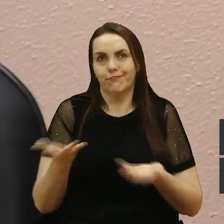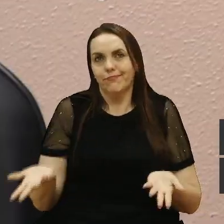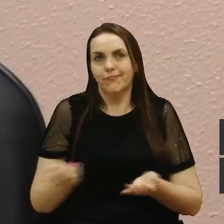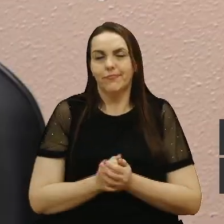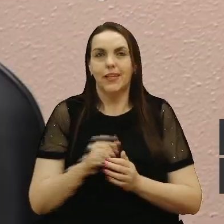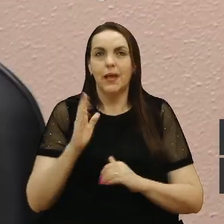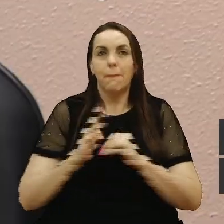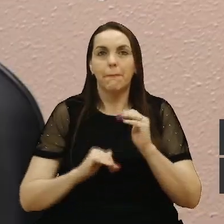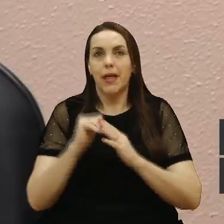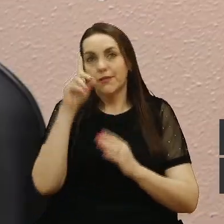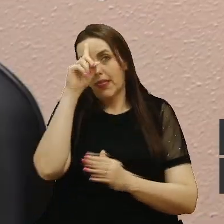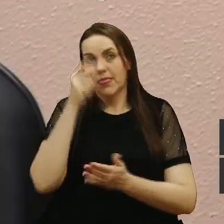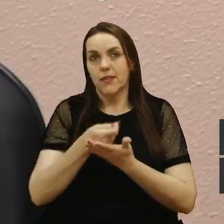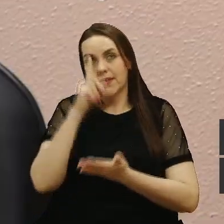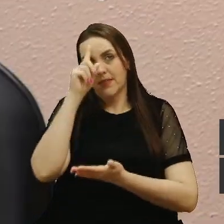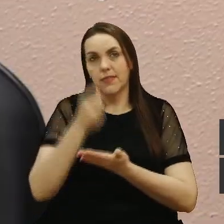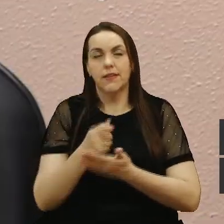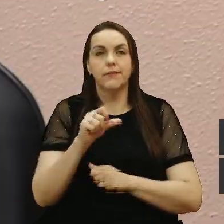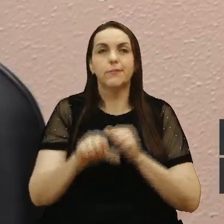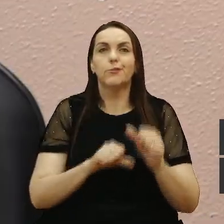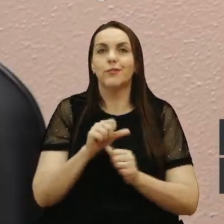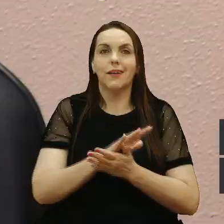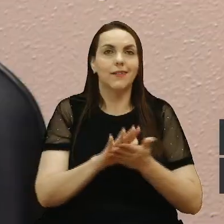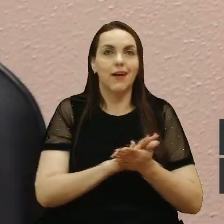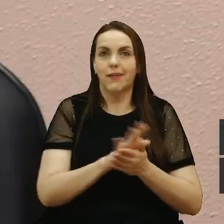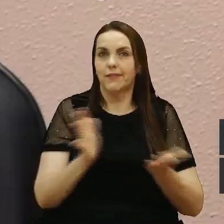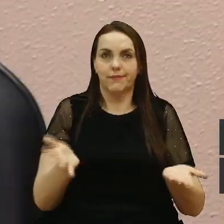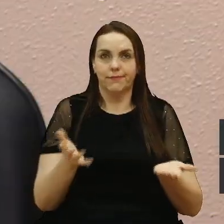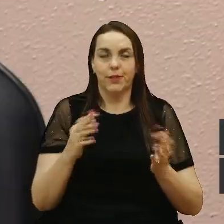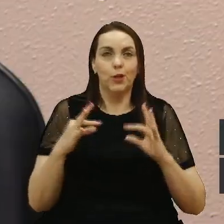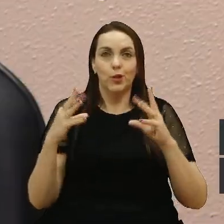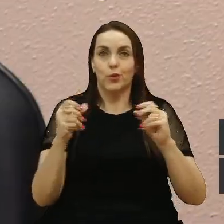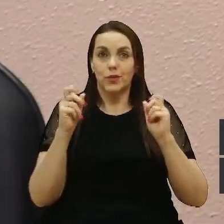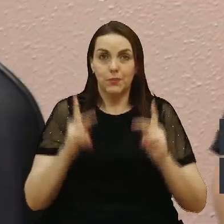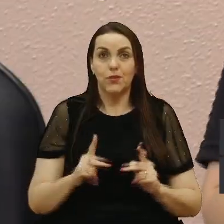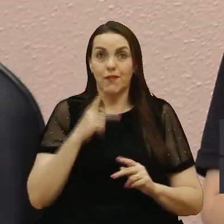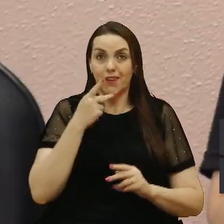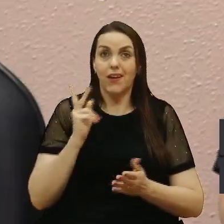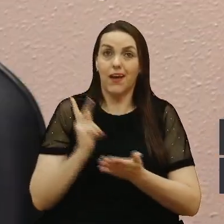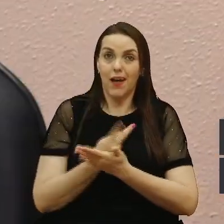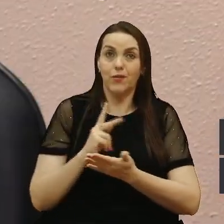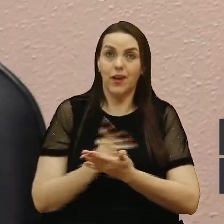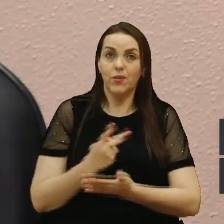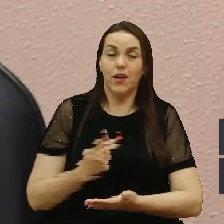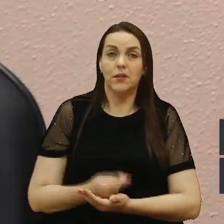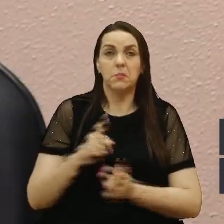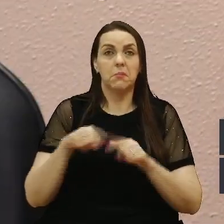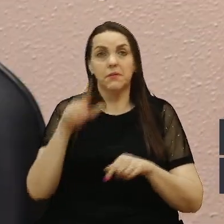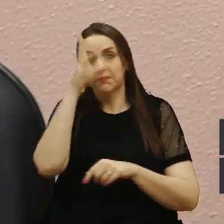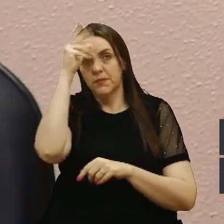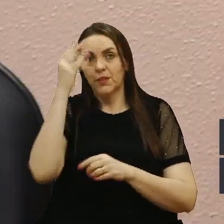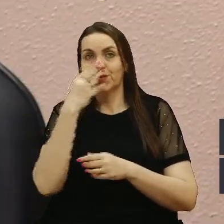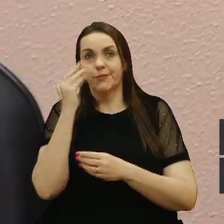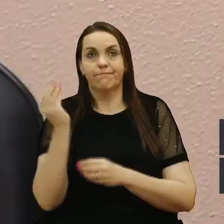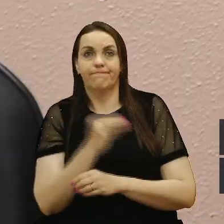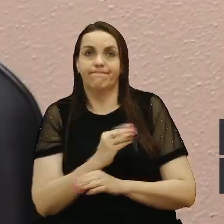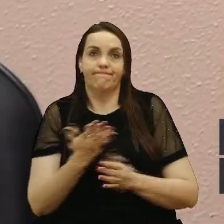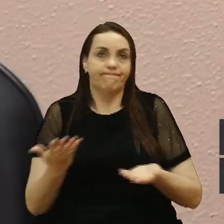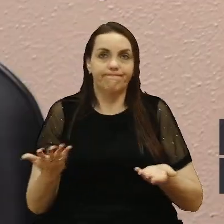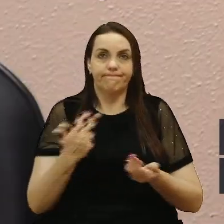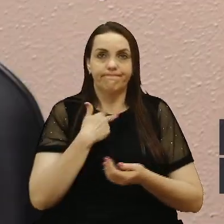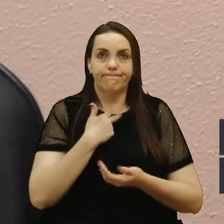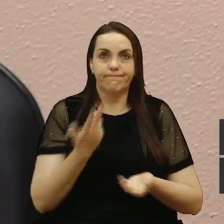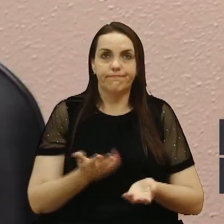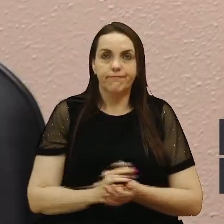tomar decisões, de não querer mudar as decisões, mesmo que todo mundo esteja falando que está errado, né, e, de forma alguma, alterar algo que já está acontecendo.